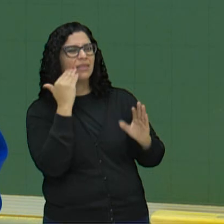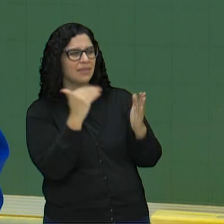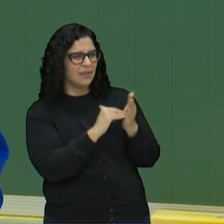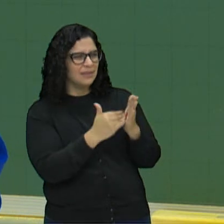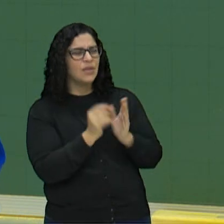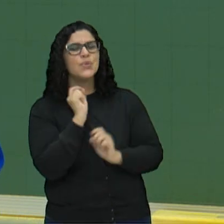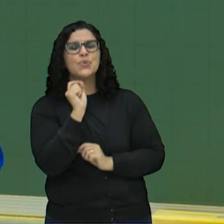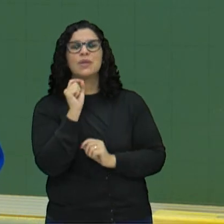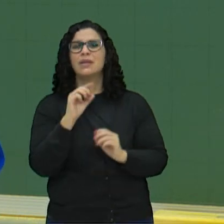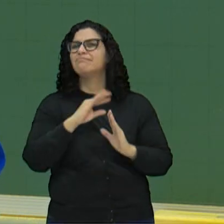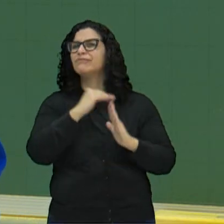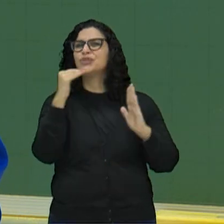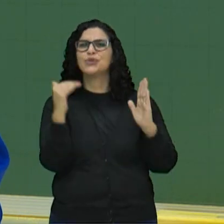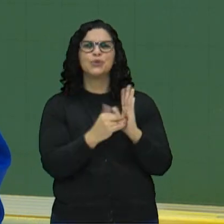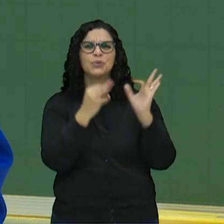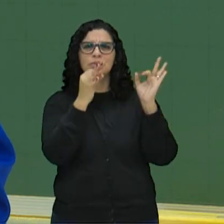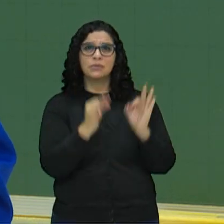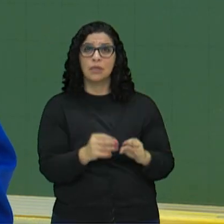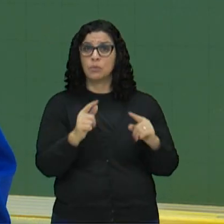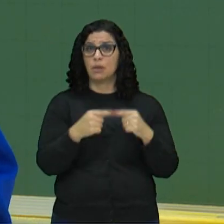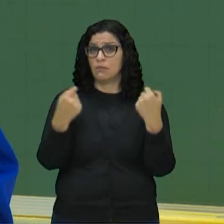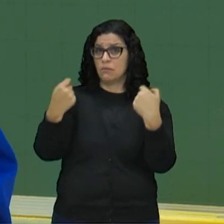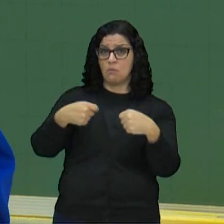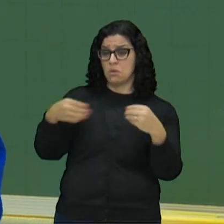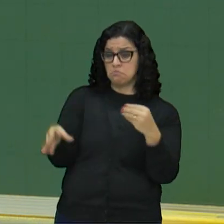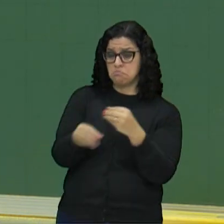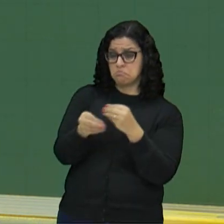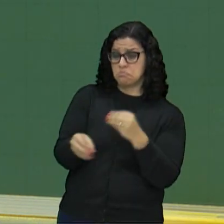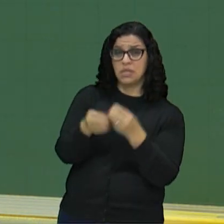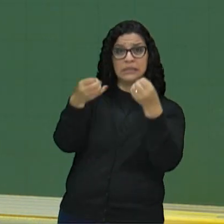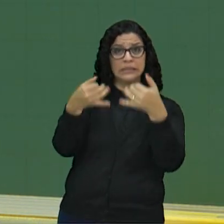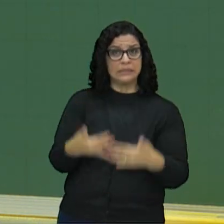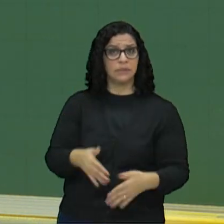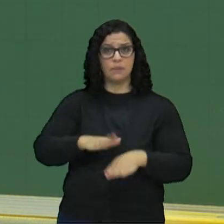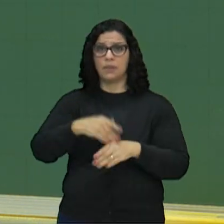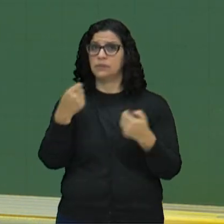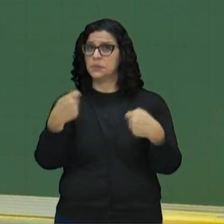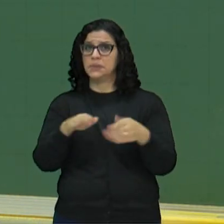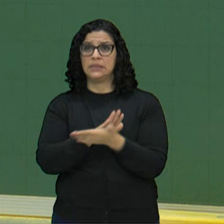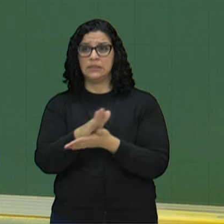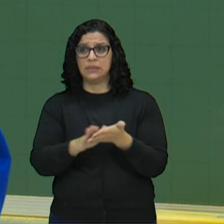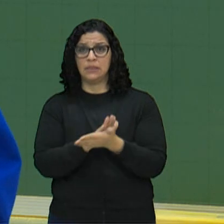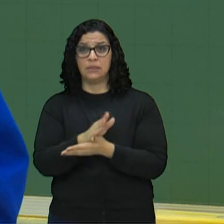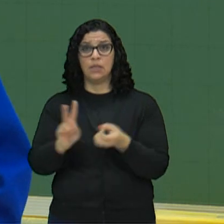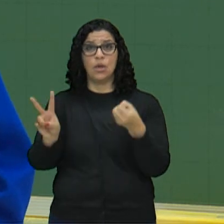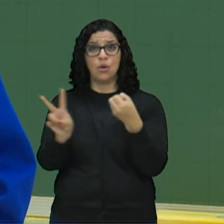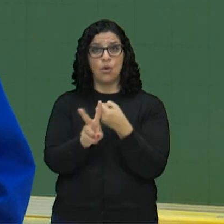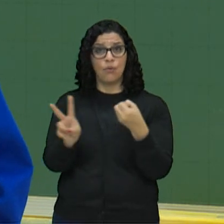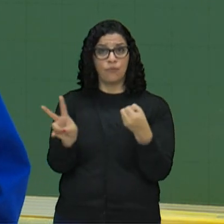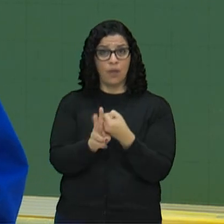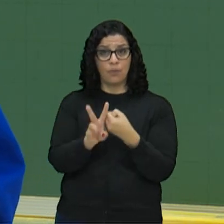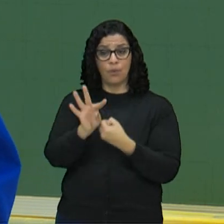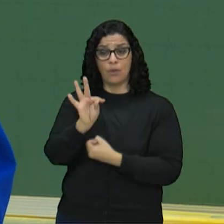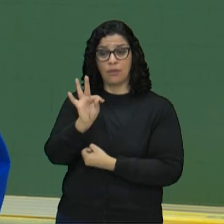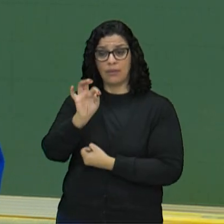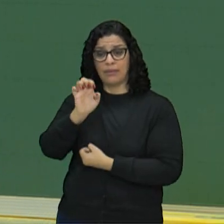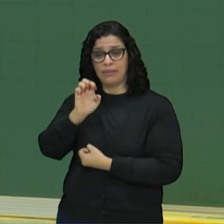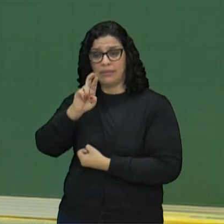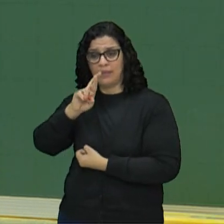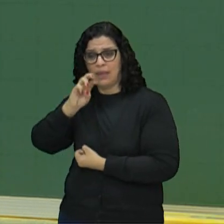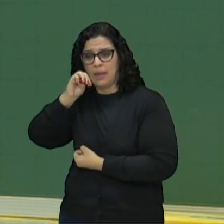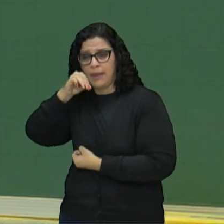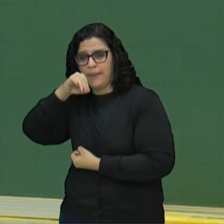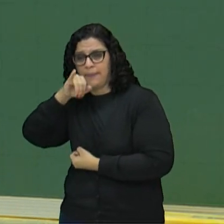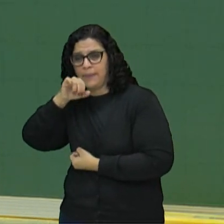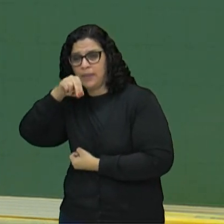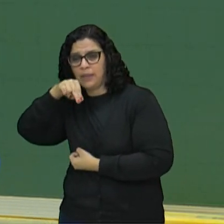entendeu perfeitamente que não precisa de mais explicação. O verbo terminou, podemos chamar então